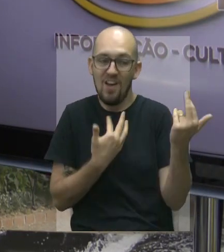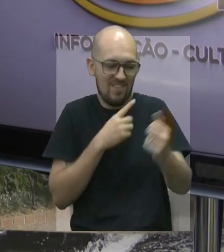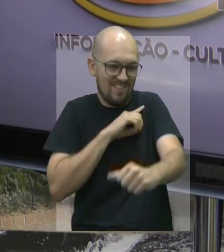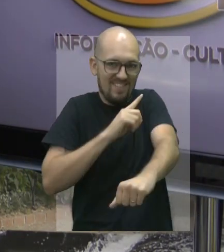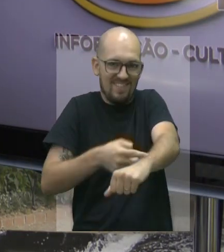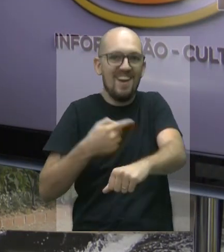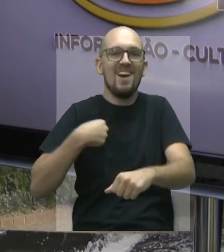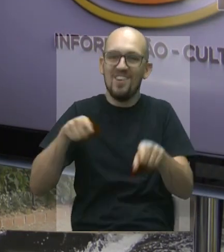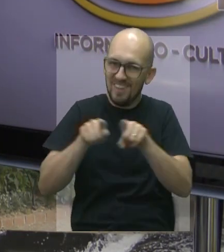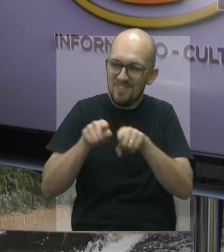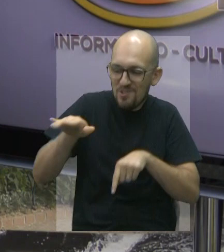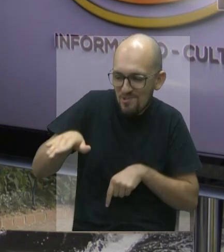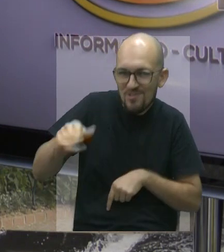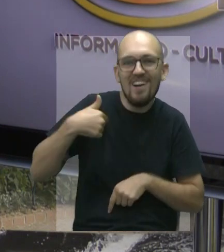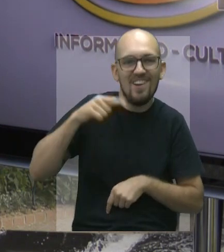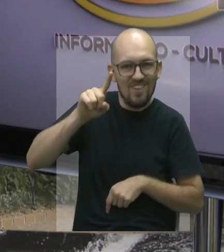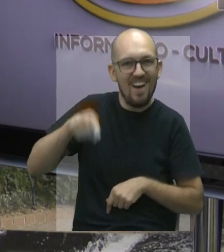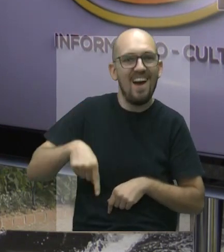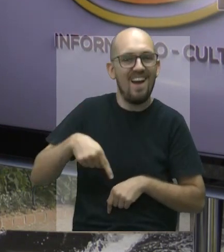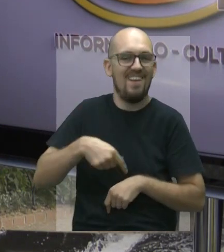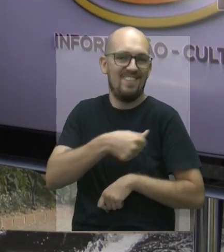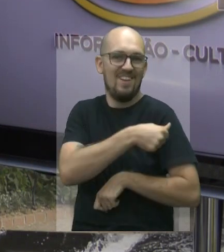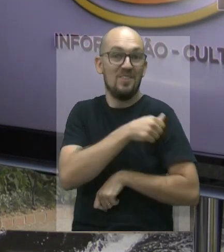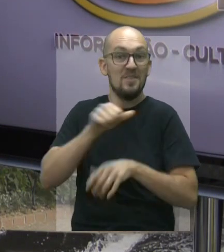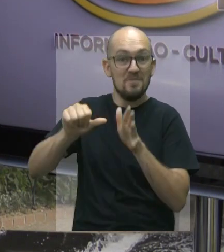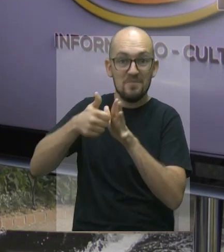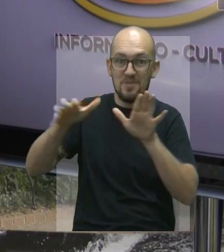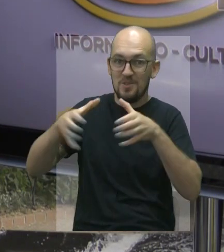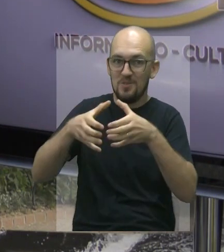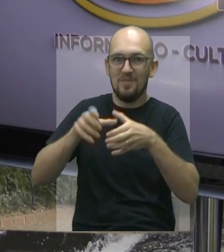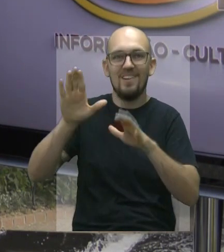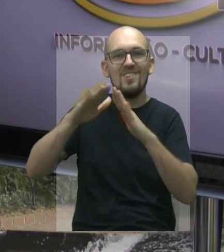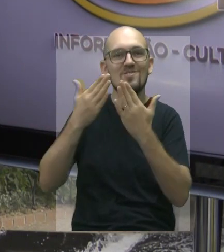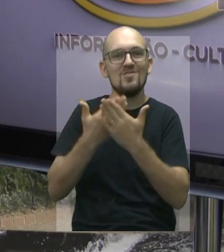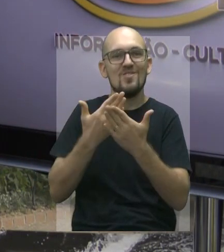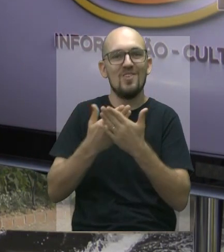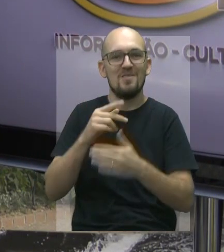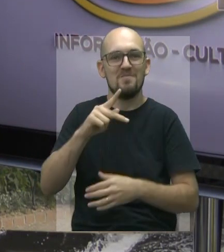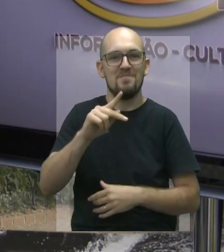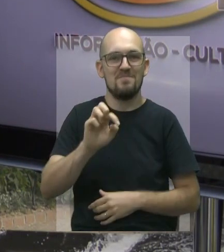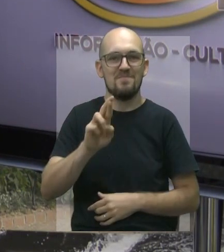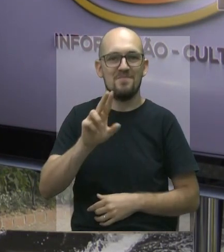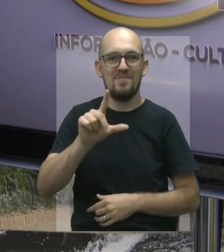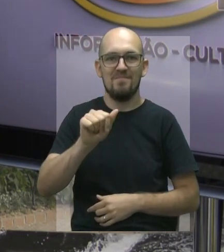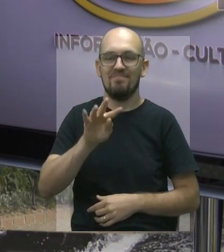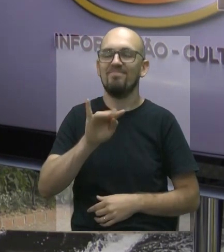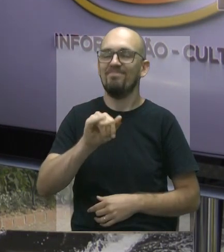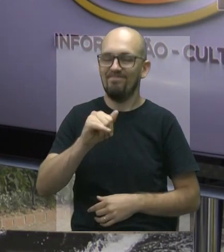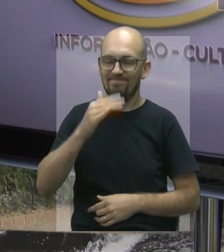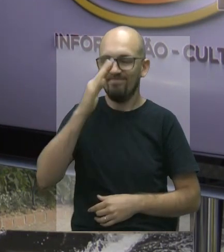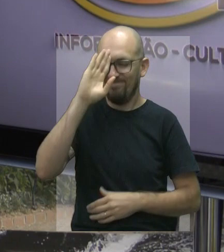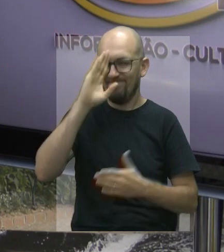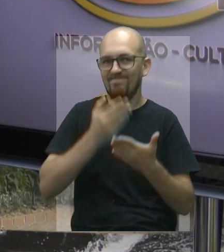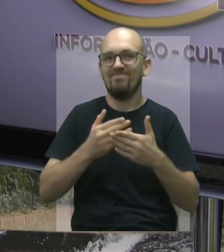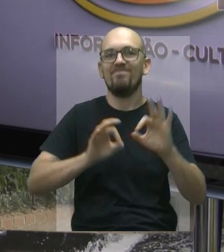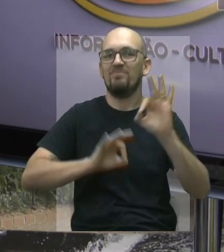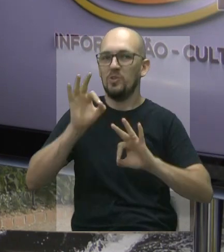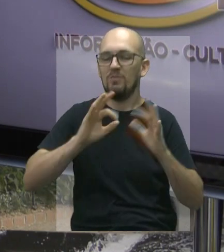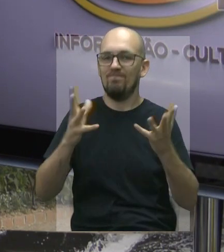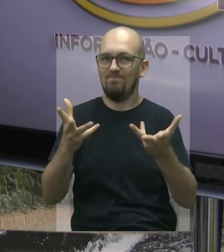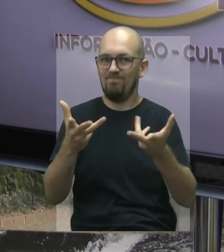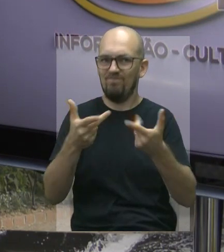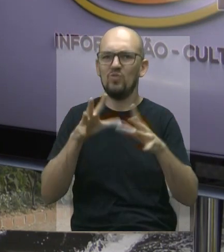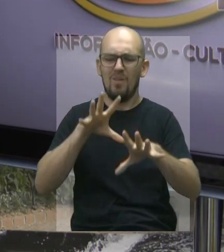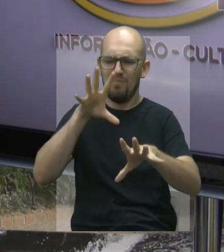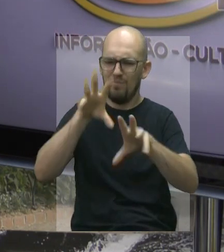também fui aluno PROERJ, fui da primeira turma ali no Caetano Pelatti e sei da grandeza desse projeto, já formou mais